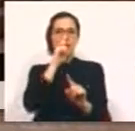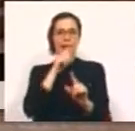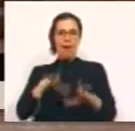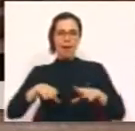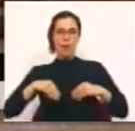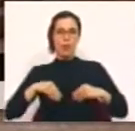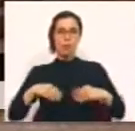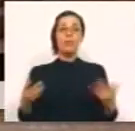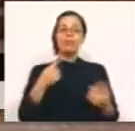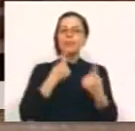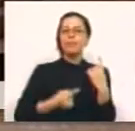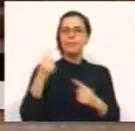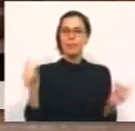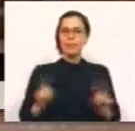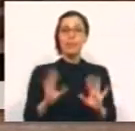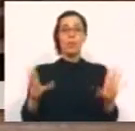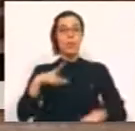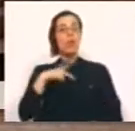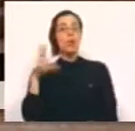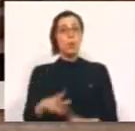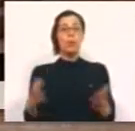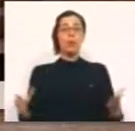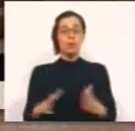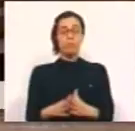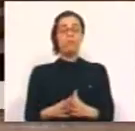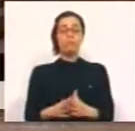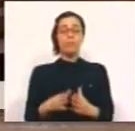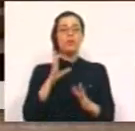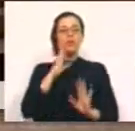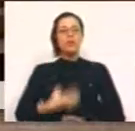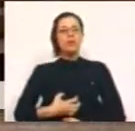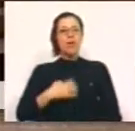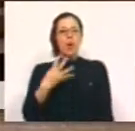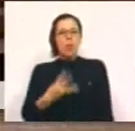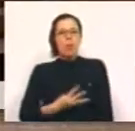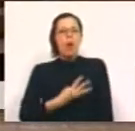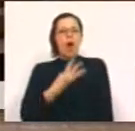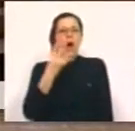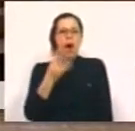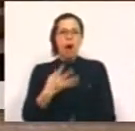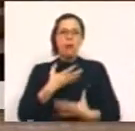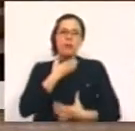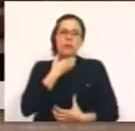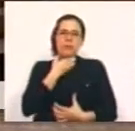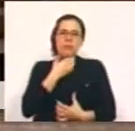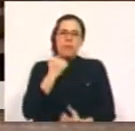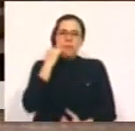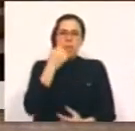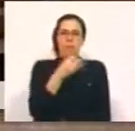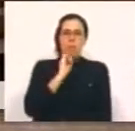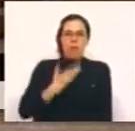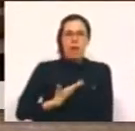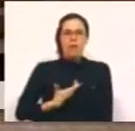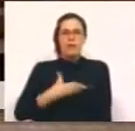assume. Não estranha, por isso, que os portugueses, depois de terem vivido 4 anos num verdadeiro sufoco, onde PSD